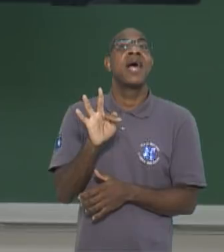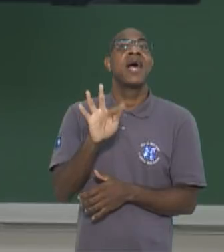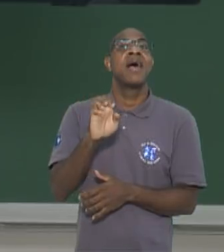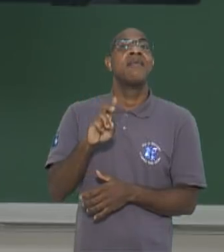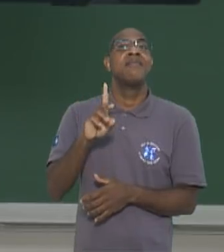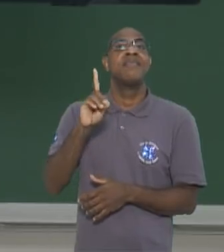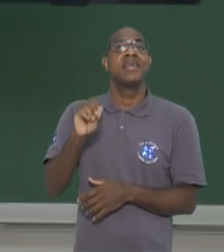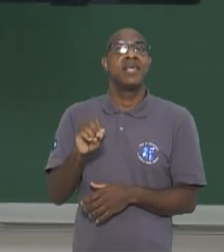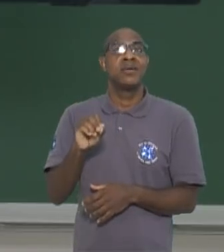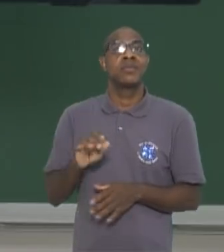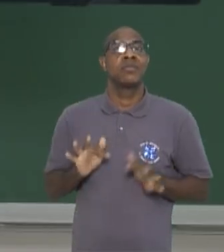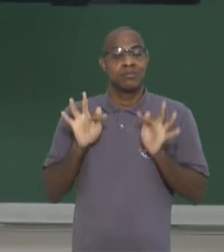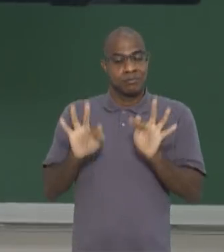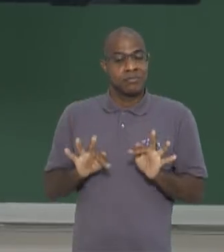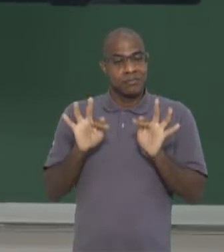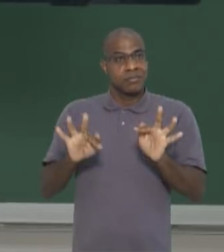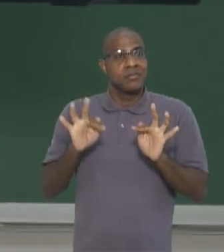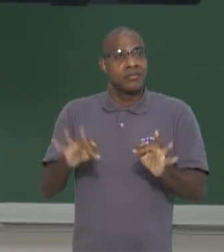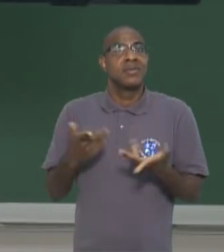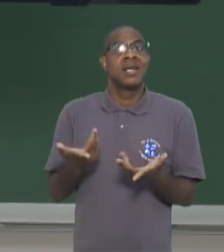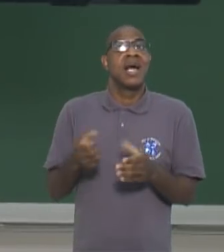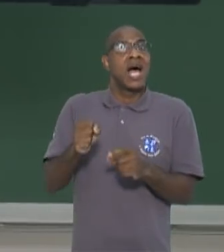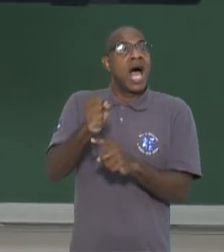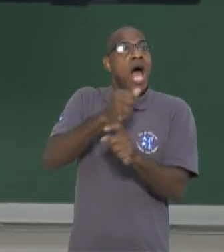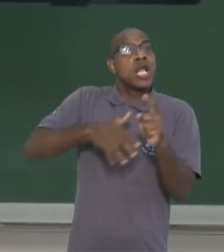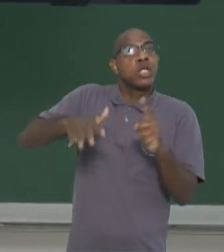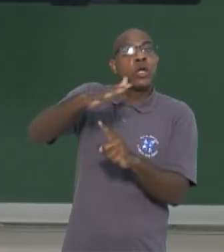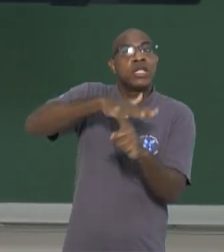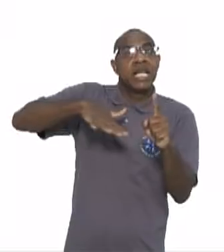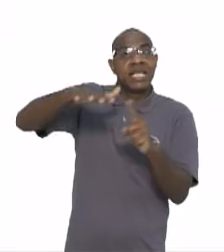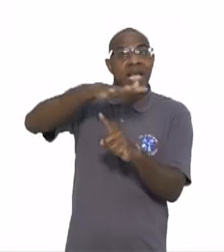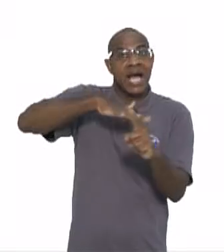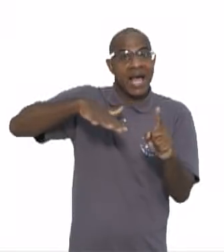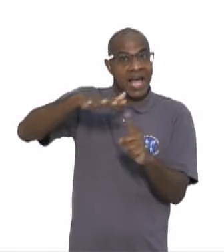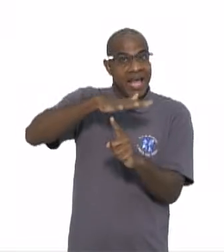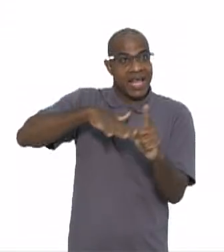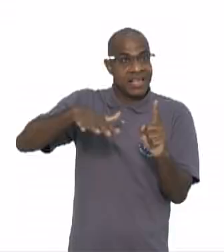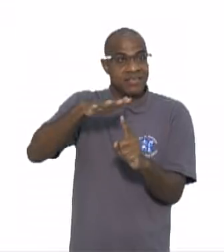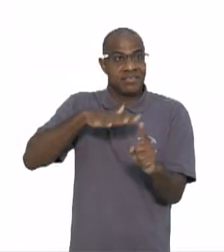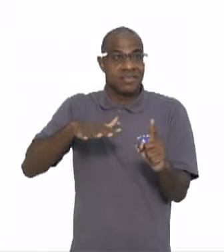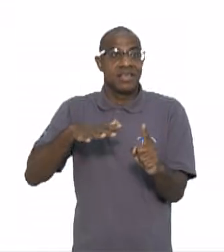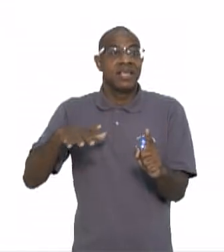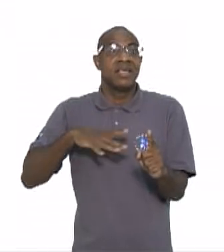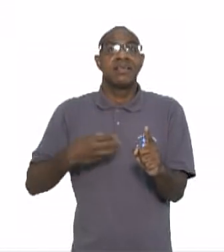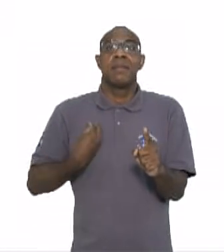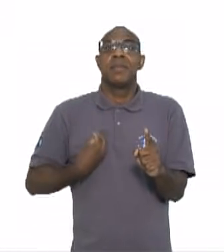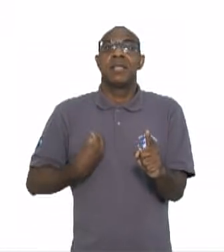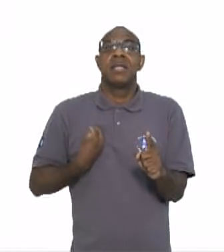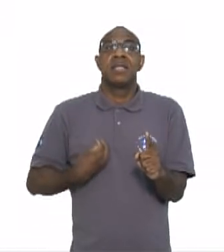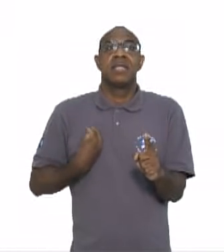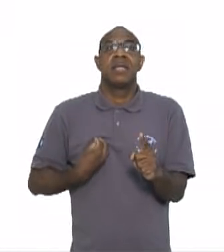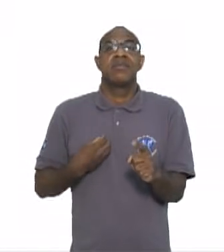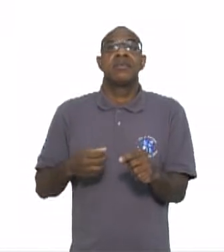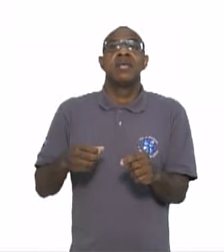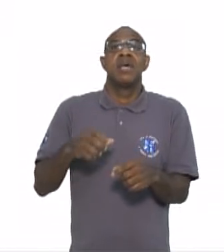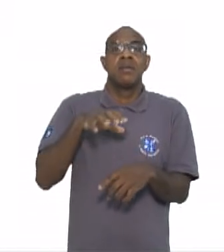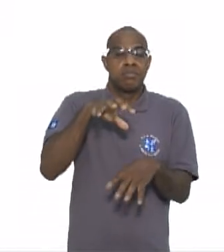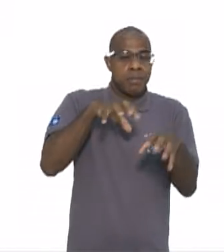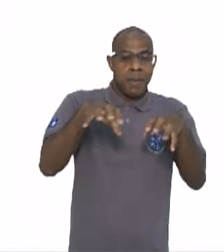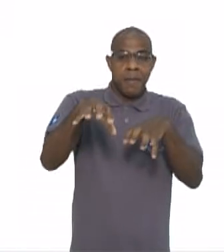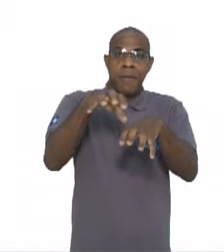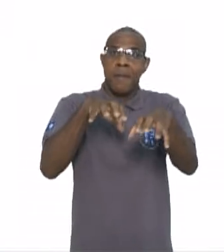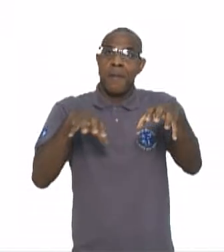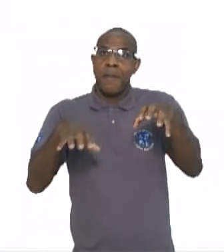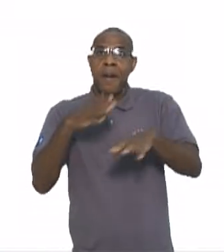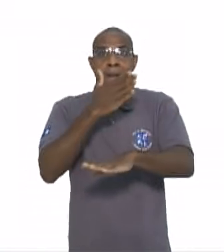relação camponês-senhor. A sociedade feudal era tripartida, está presente em várias fontes medievais que falam sobre